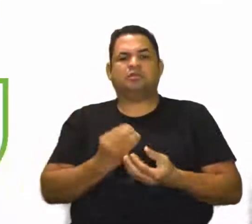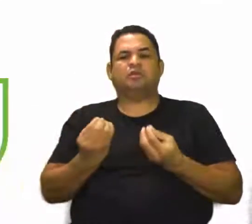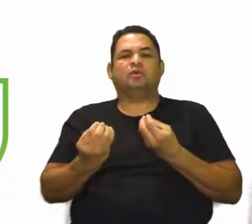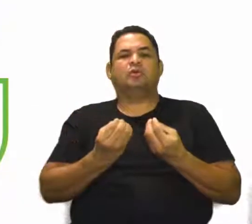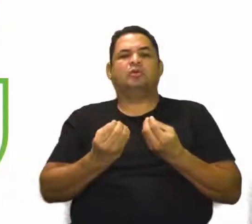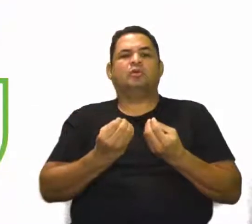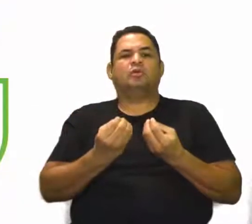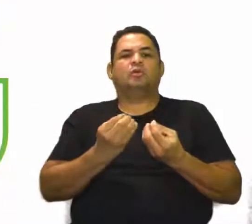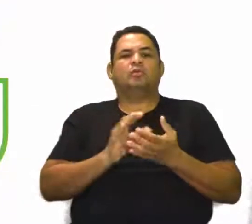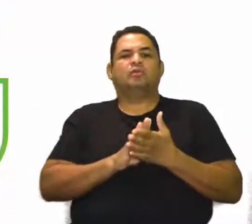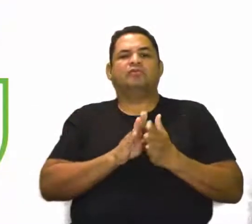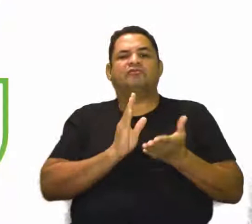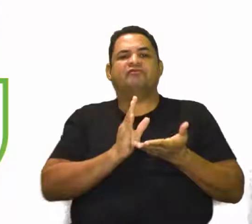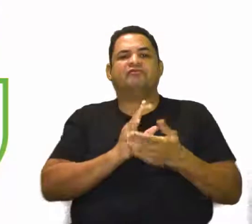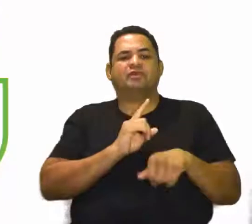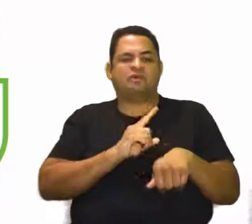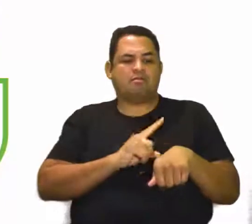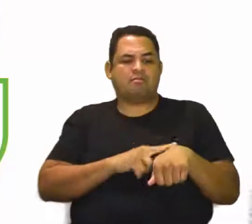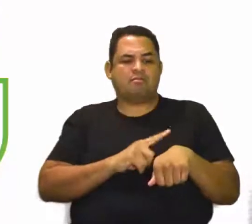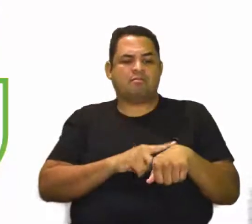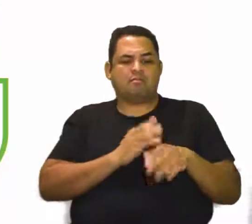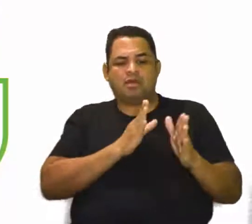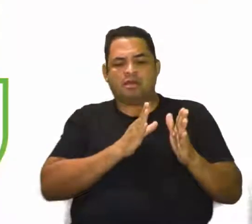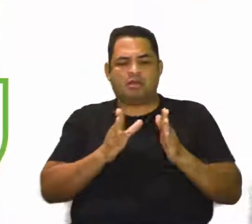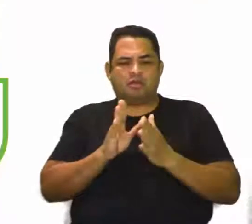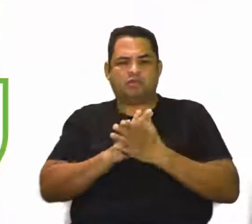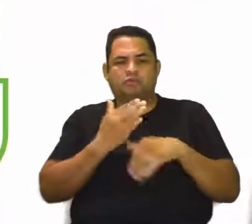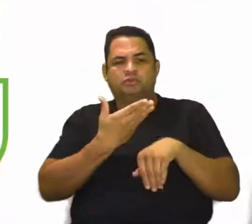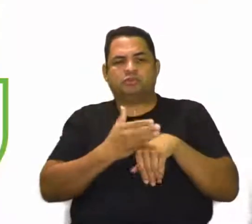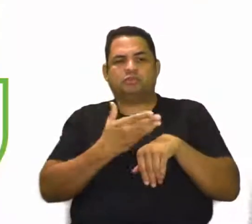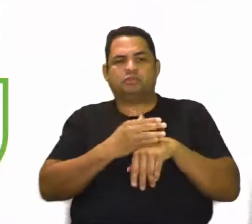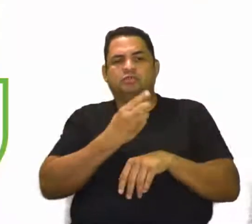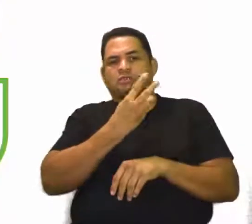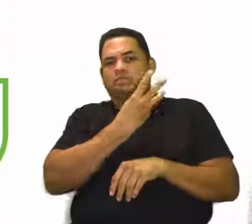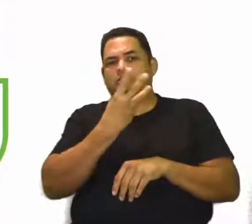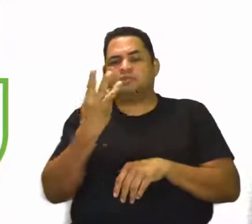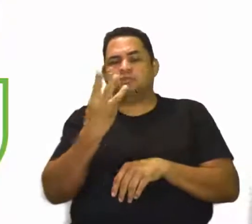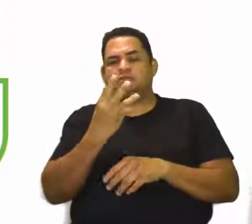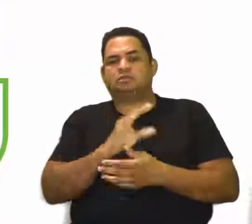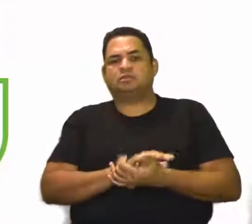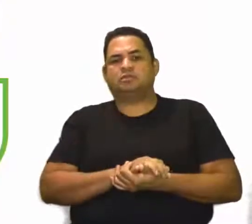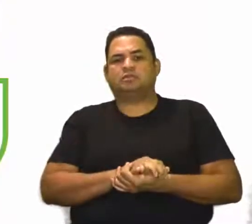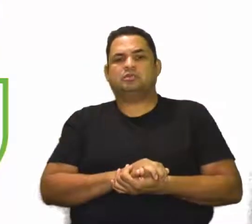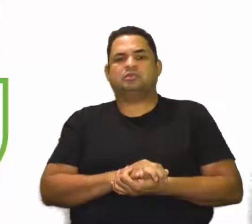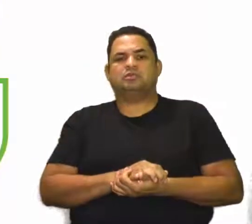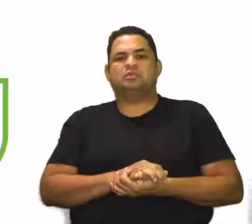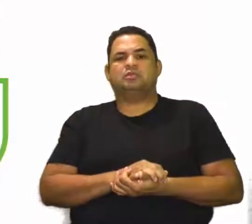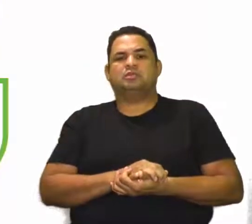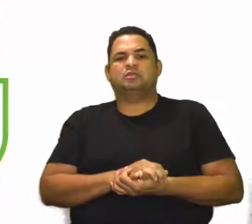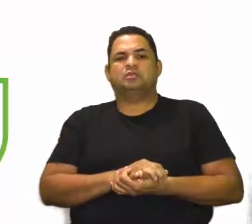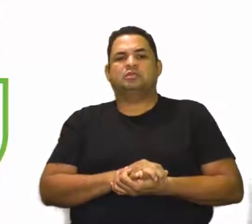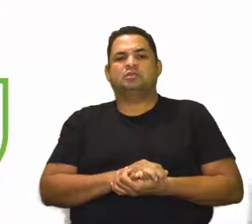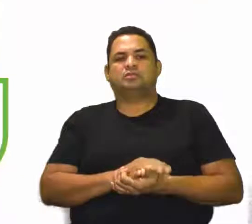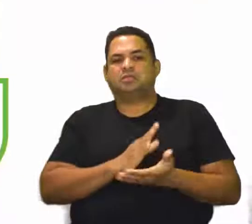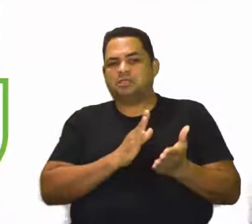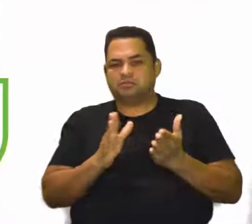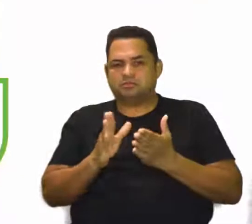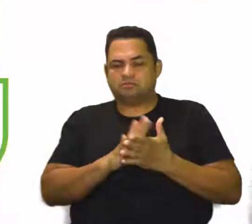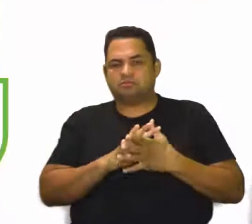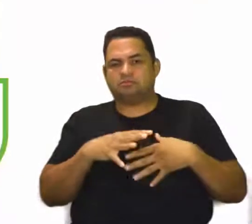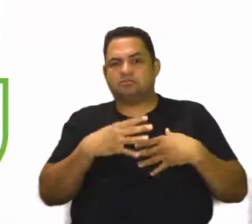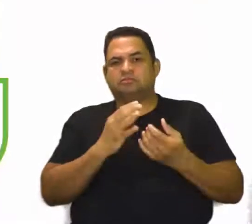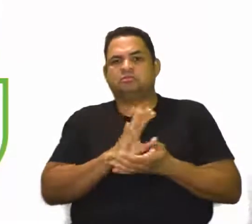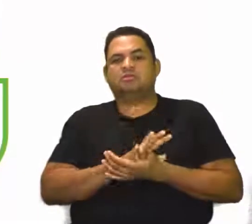fica a sessão de exercício, professora Iris? Nós vamos trabalhar aí com 3 partes. A primeira parte, né, é a parte preparatória,